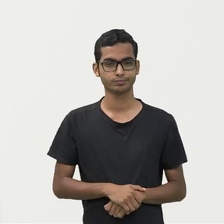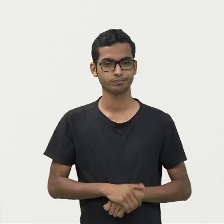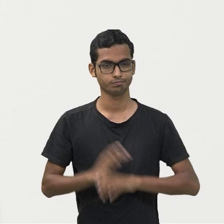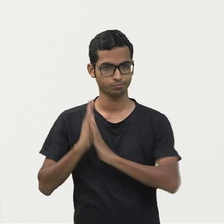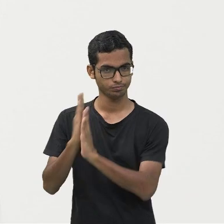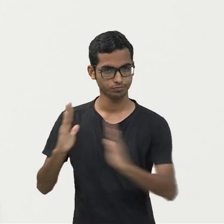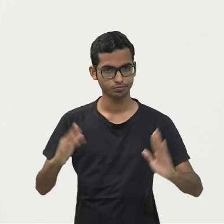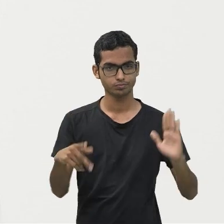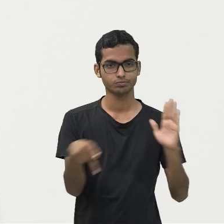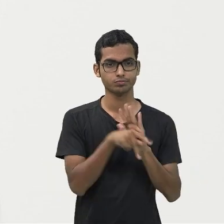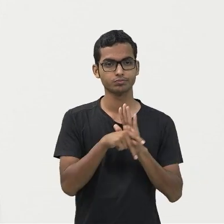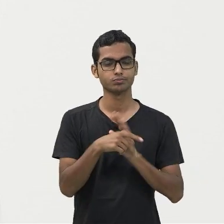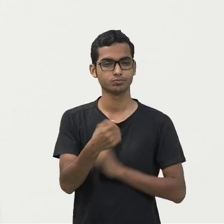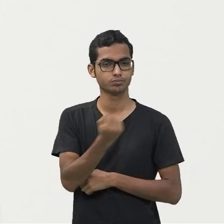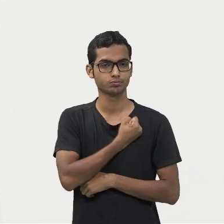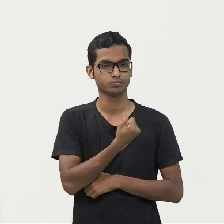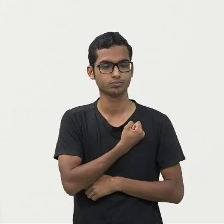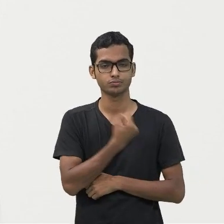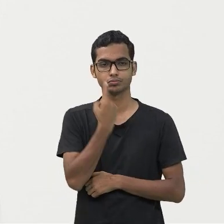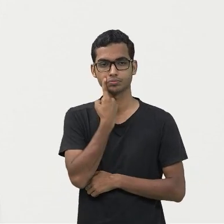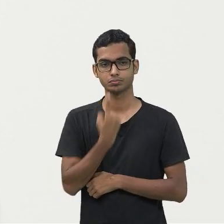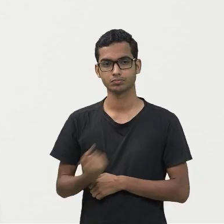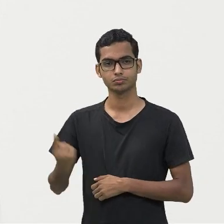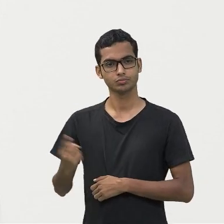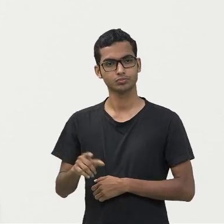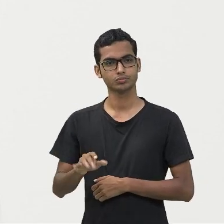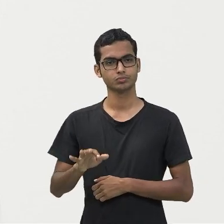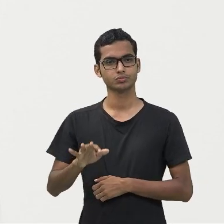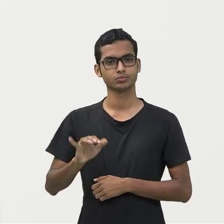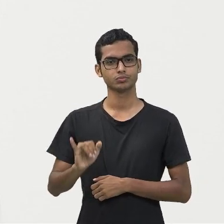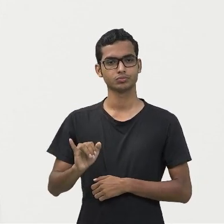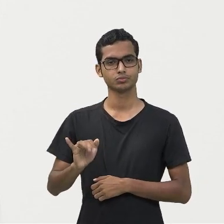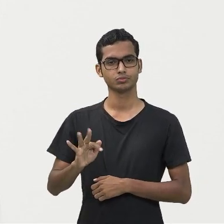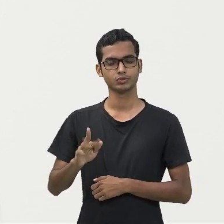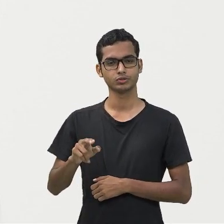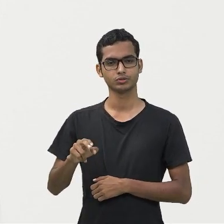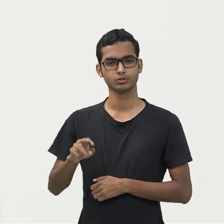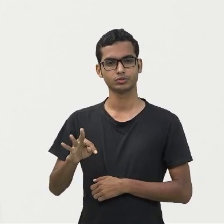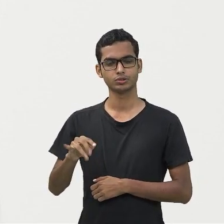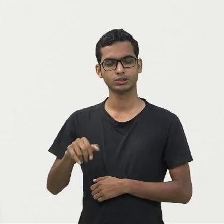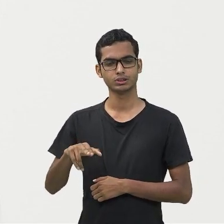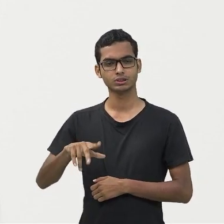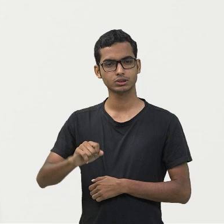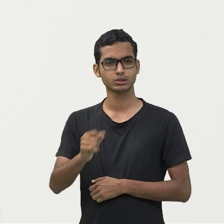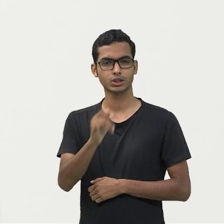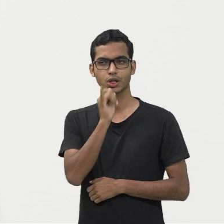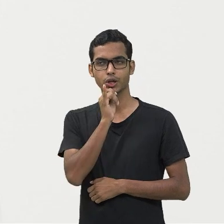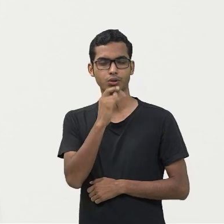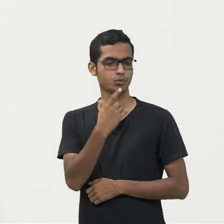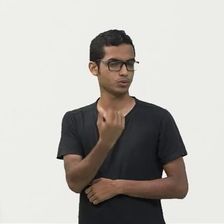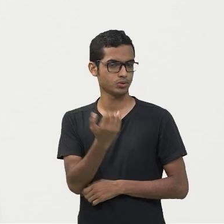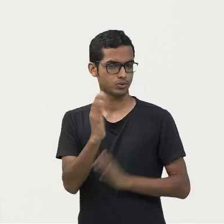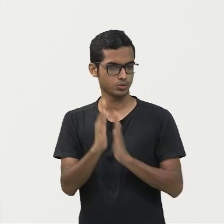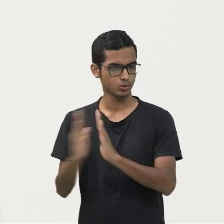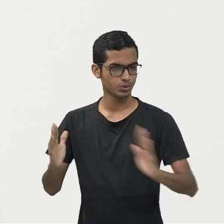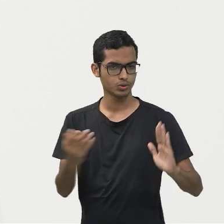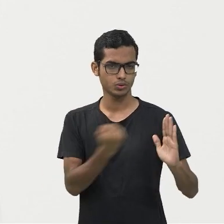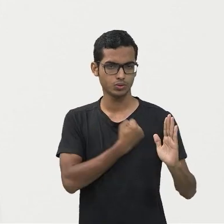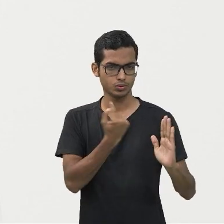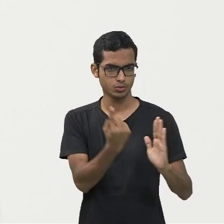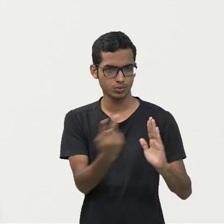sequência finita é a sequência dos múltiplos de 12, tá bom? Então vamos